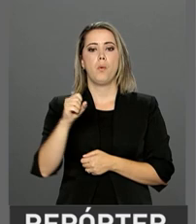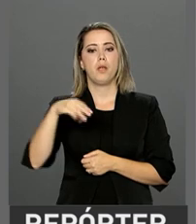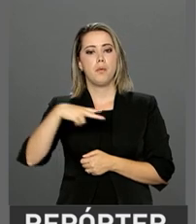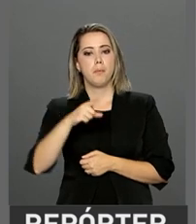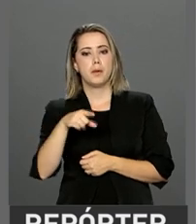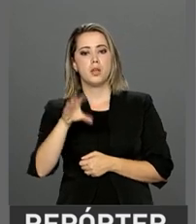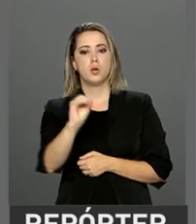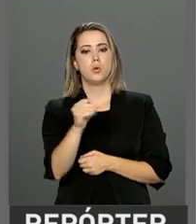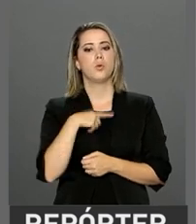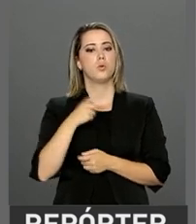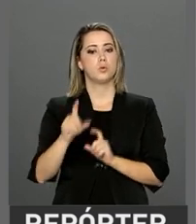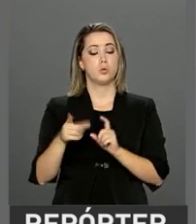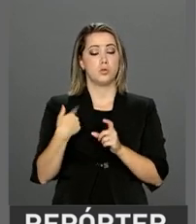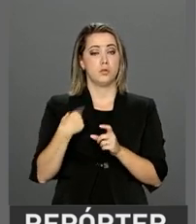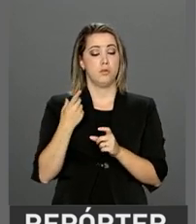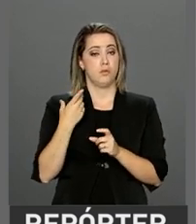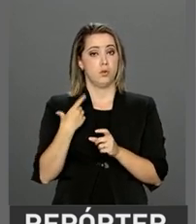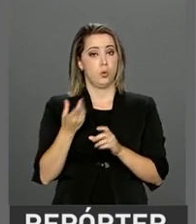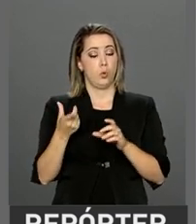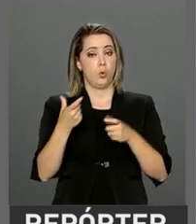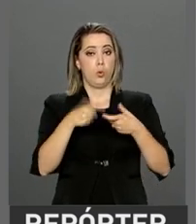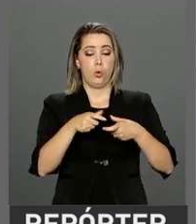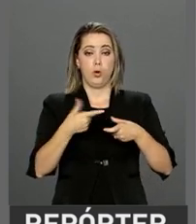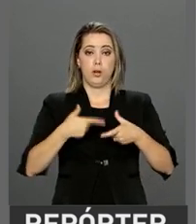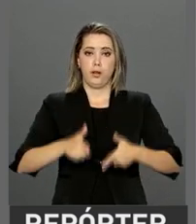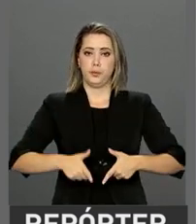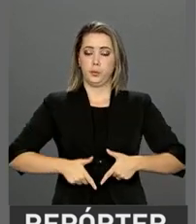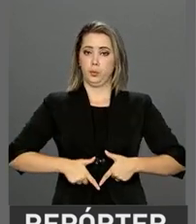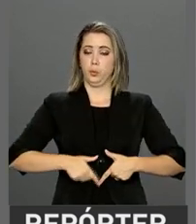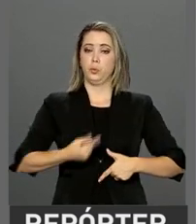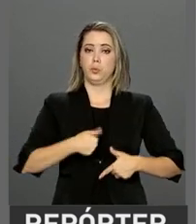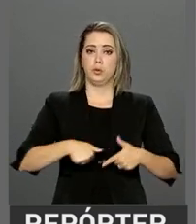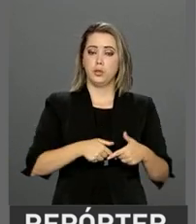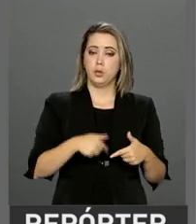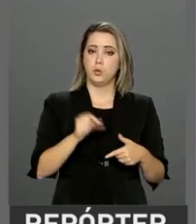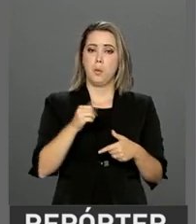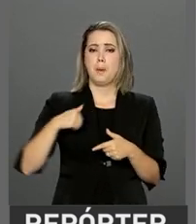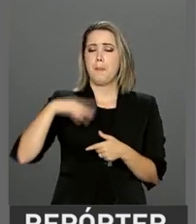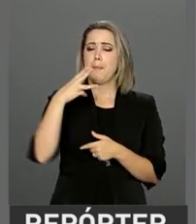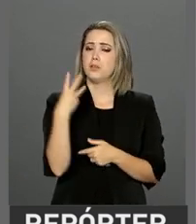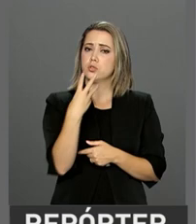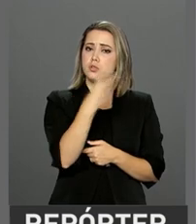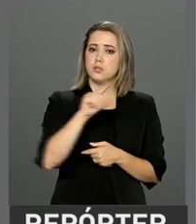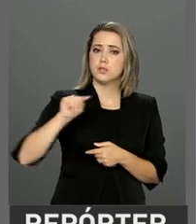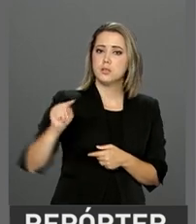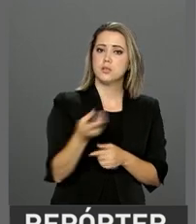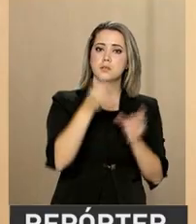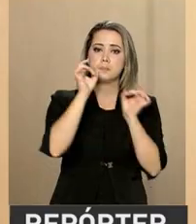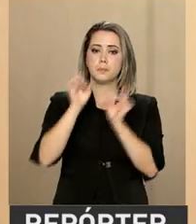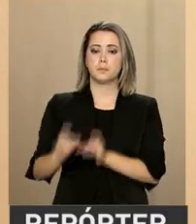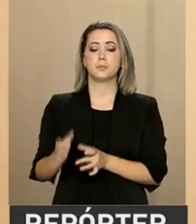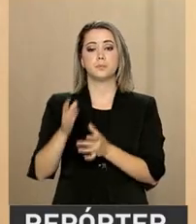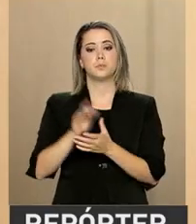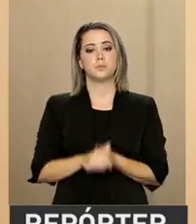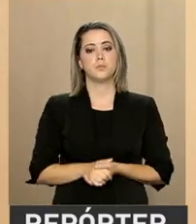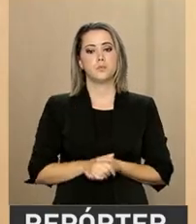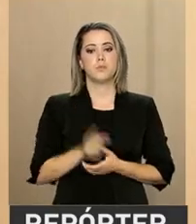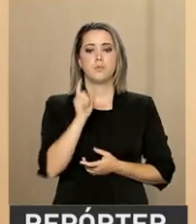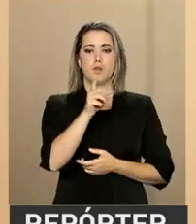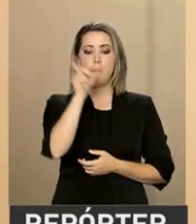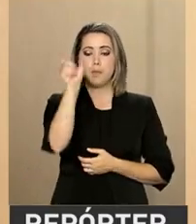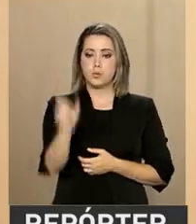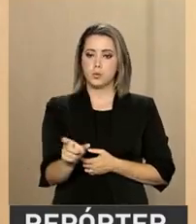foram transferidos para o útero das pacientes e cerca de 33.000 foram descartados o cidadão que